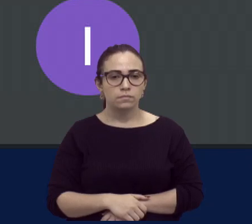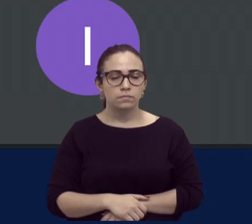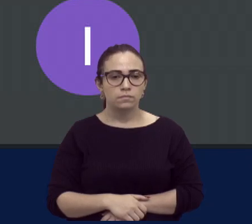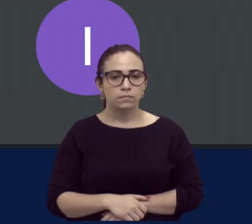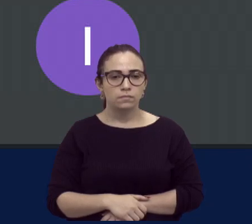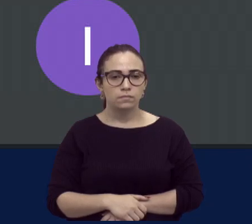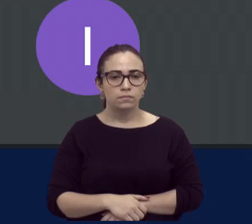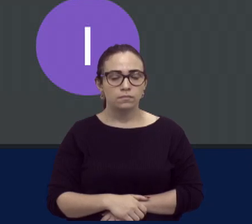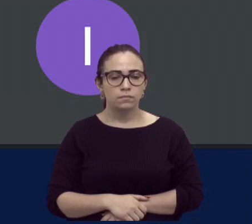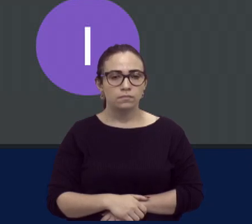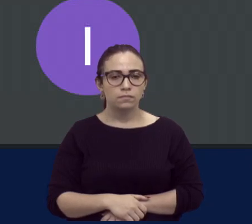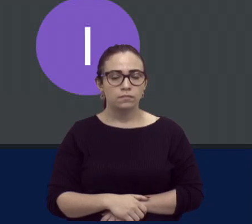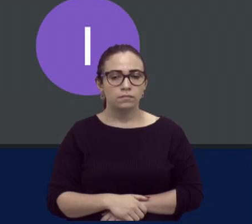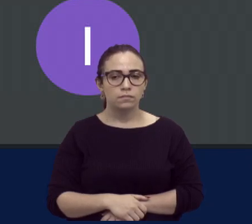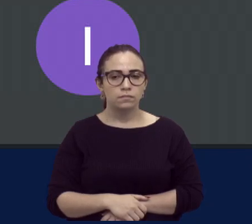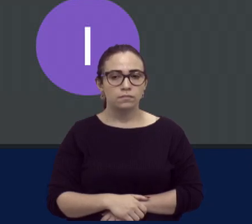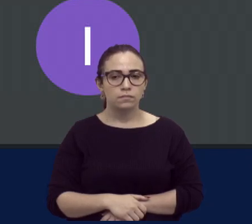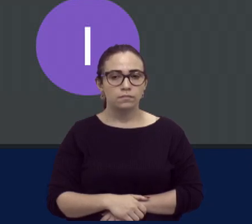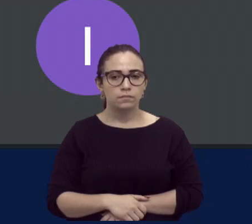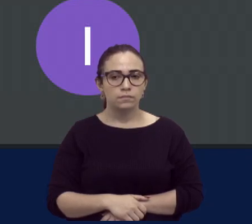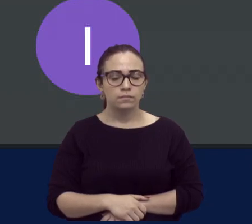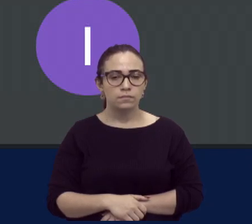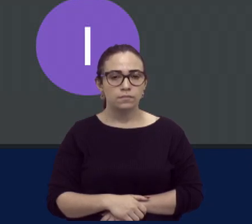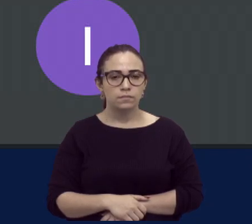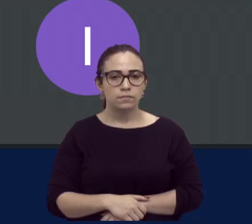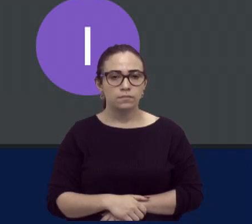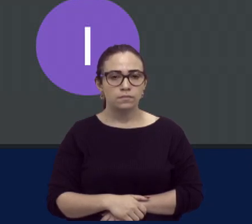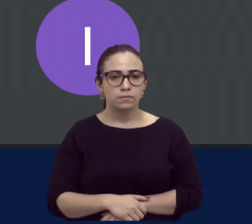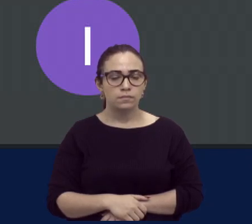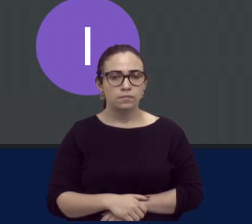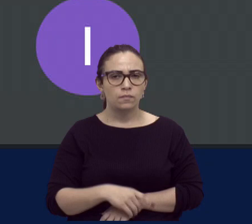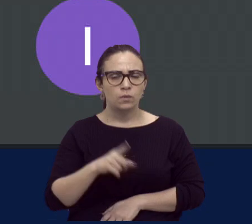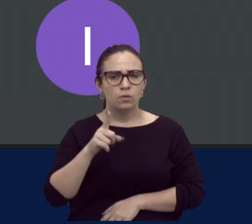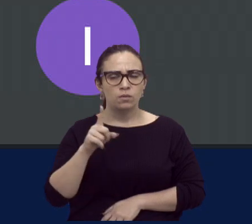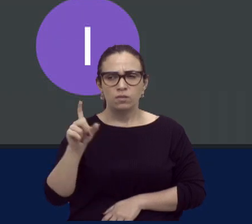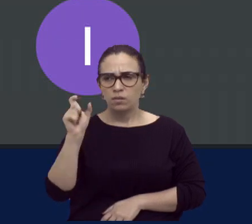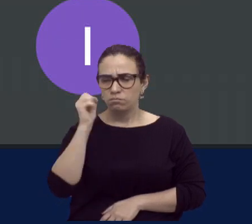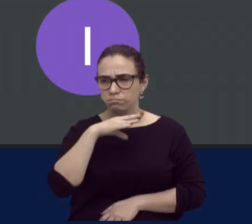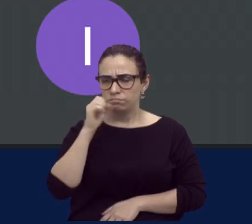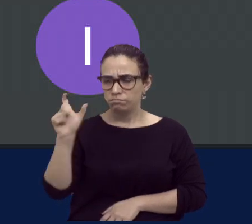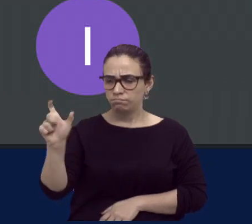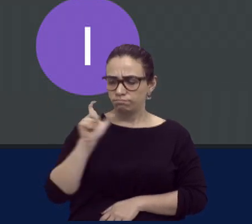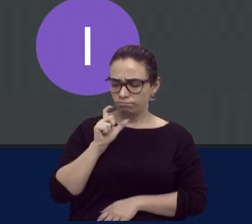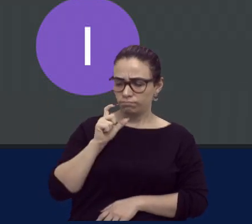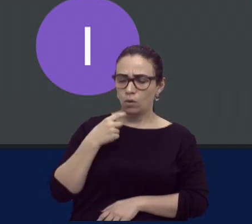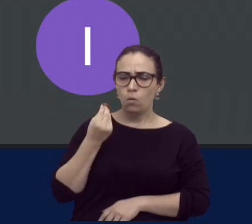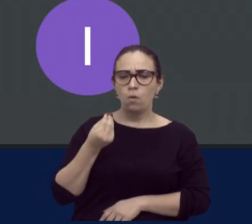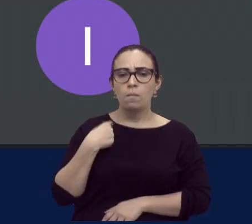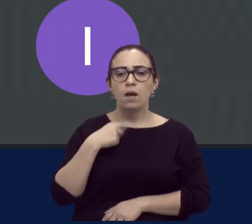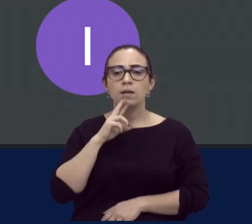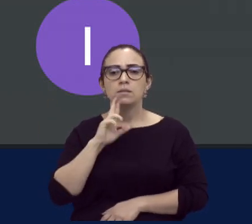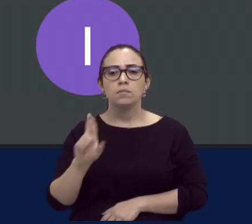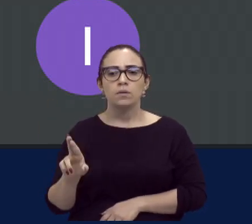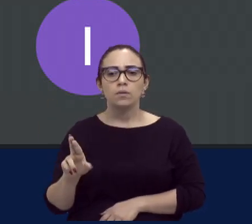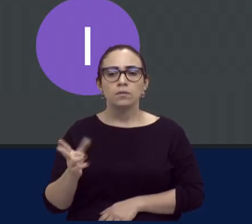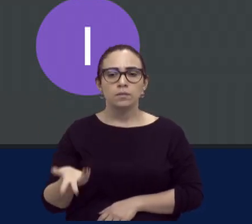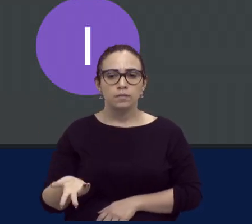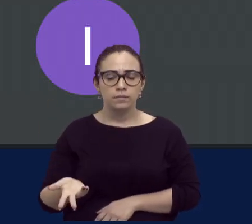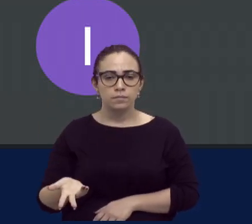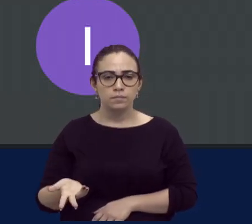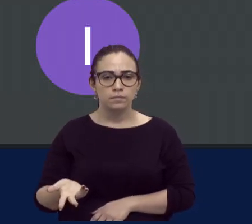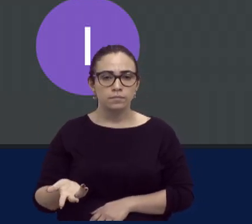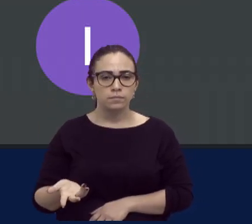o que que você pensa então? Qual a conduta que você acha que eu poderia ter nesse momento que pode